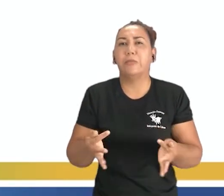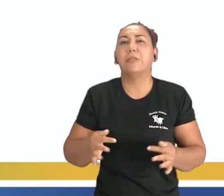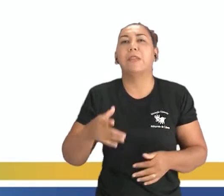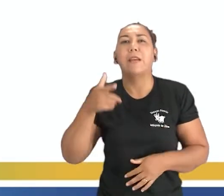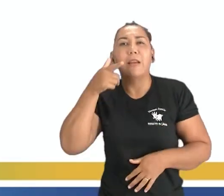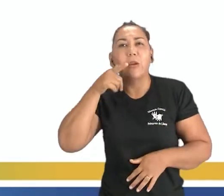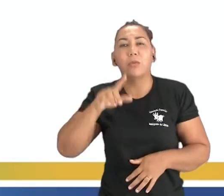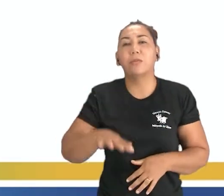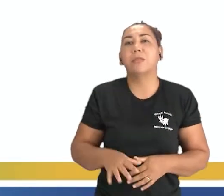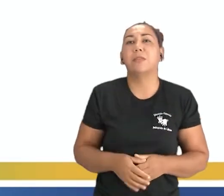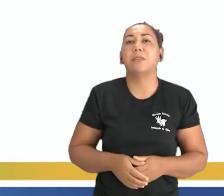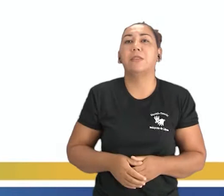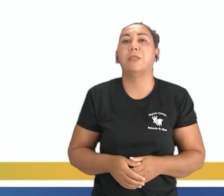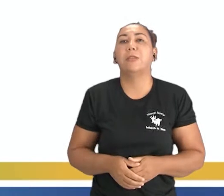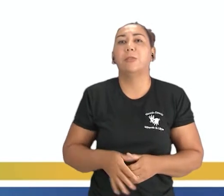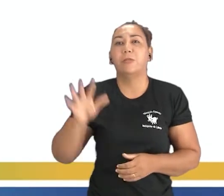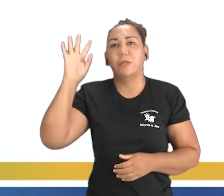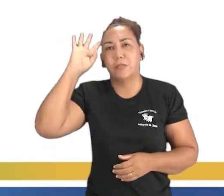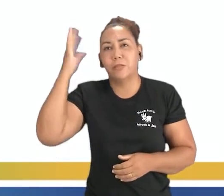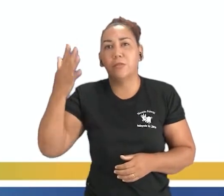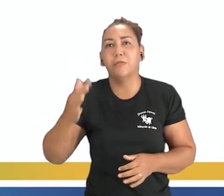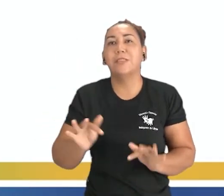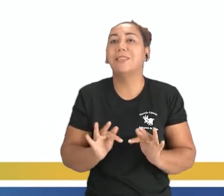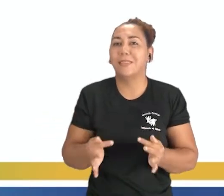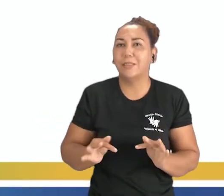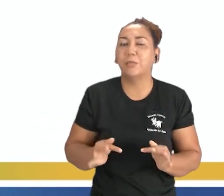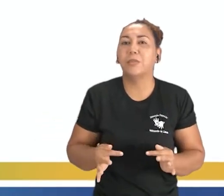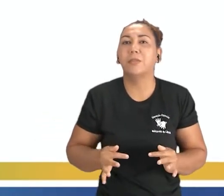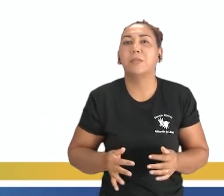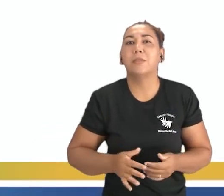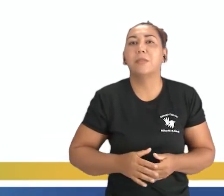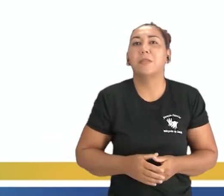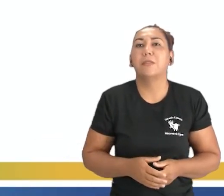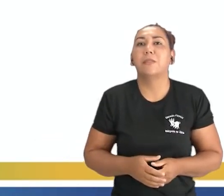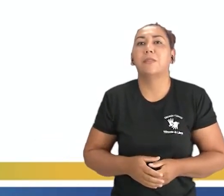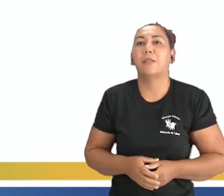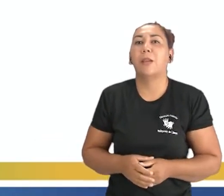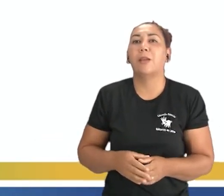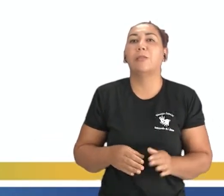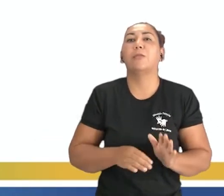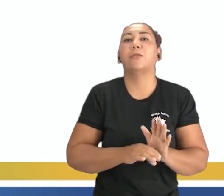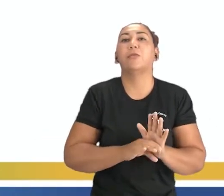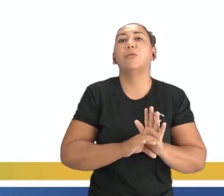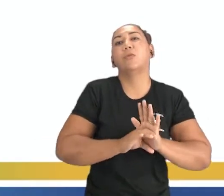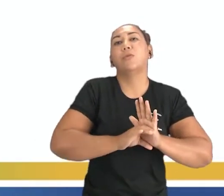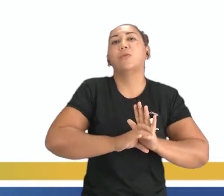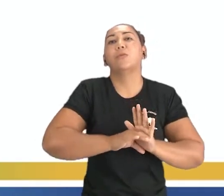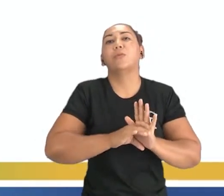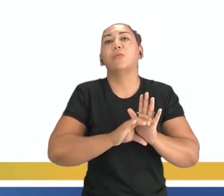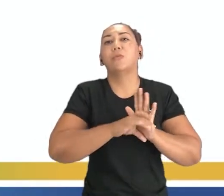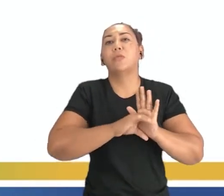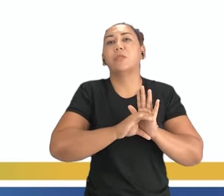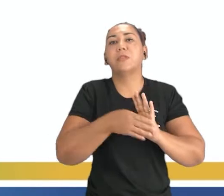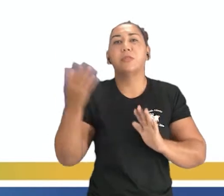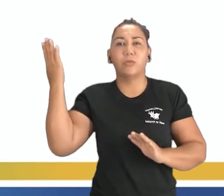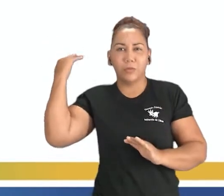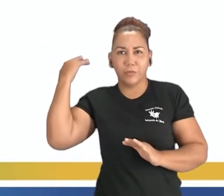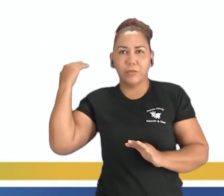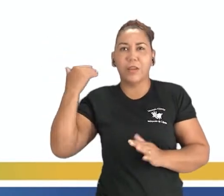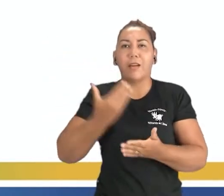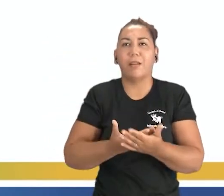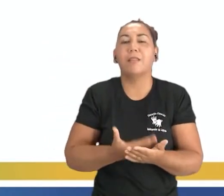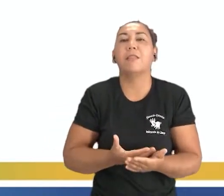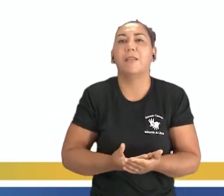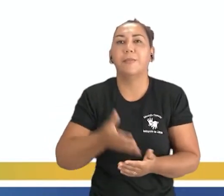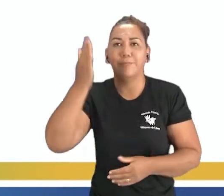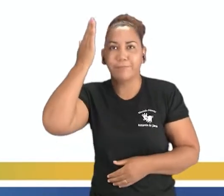facilmente pelo princípio multiplicativo, que é o princípio que a gente conheceu na aula passada e a gente está utilizando aqui na aula de hoje. Então, vamos